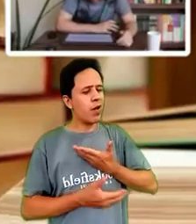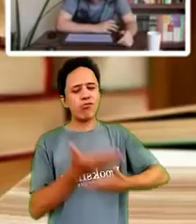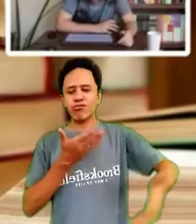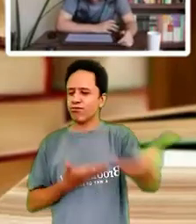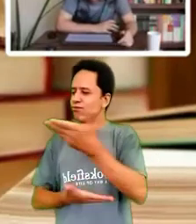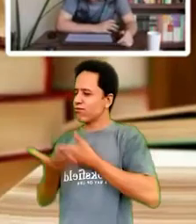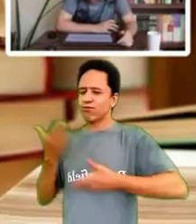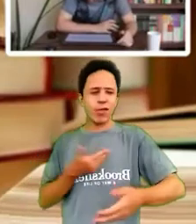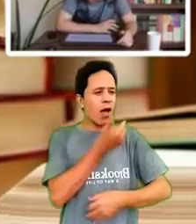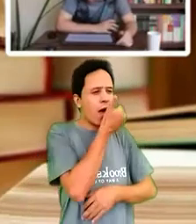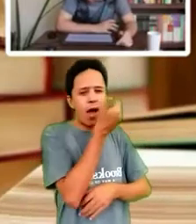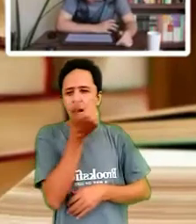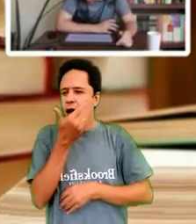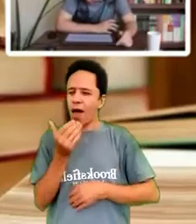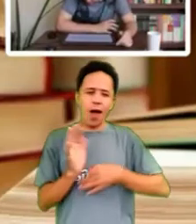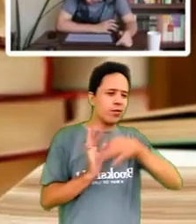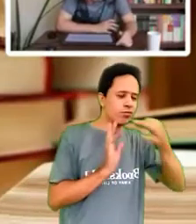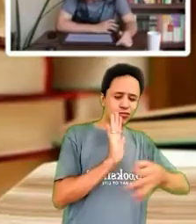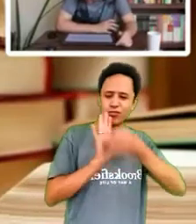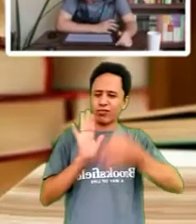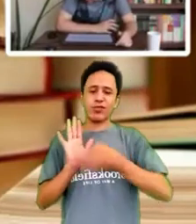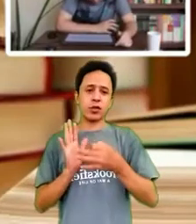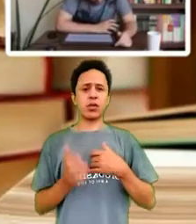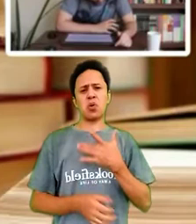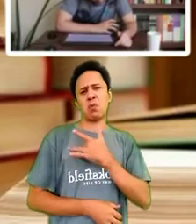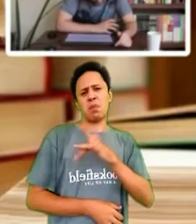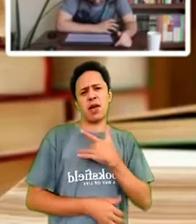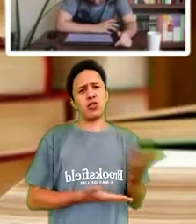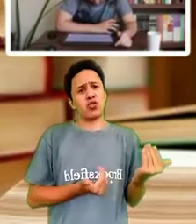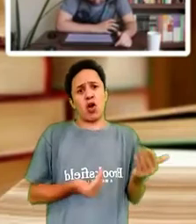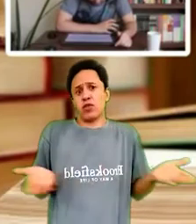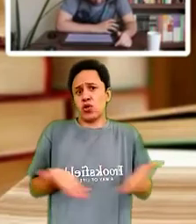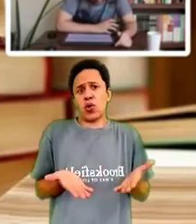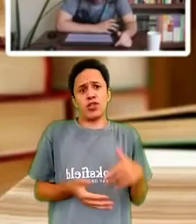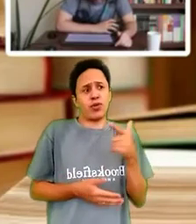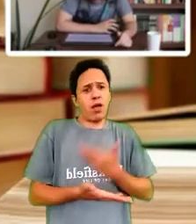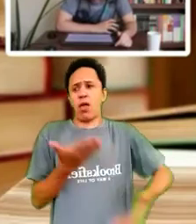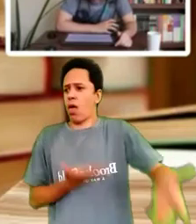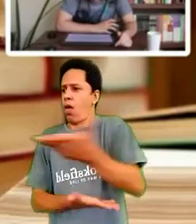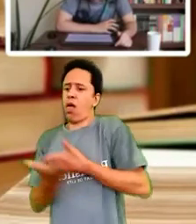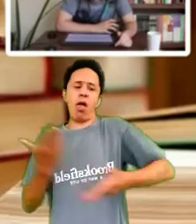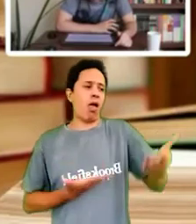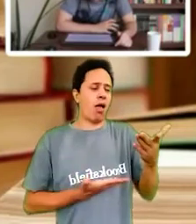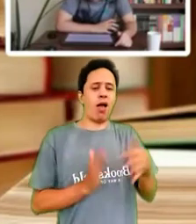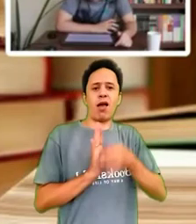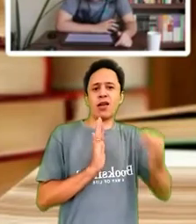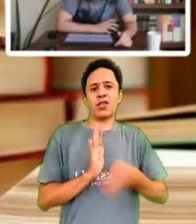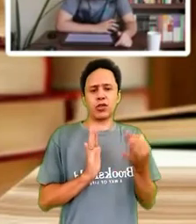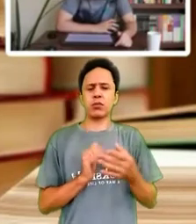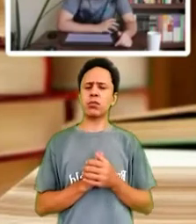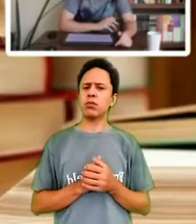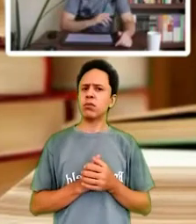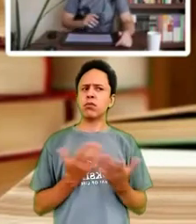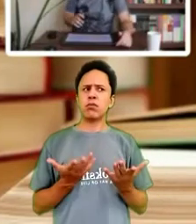muito com os amigos. Tenho pena dos jovens de hoje que não desfrutam desse tipo de amizade crítica. O que é que o Carlos Drummond de Andrade quis dizer